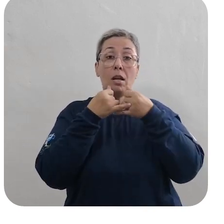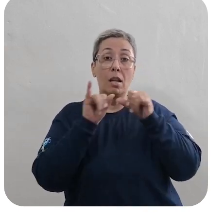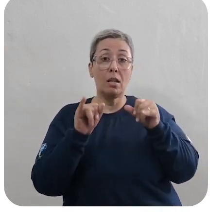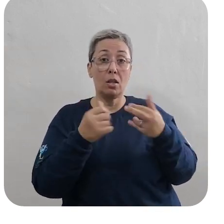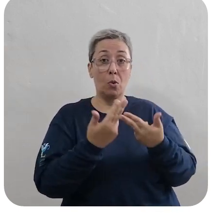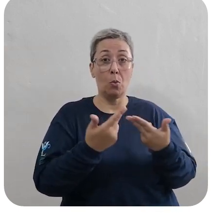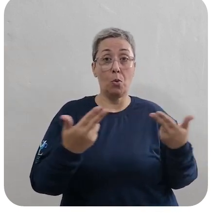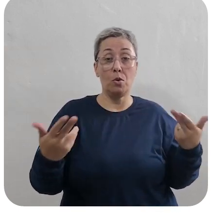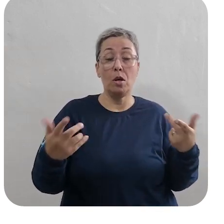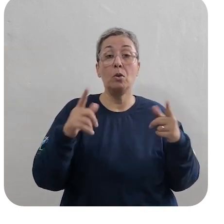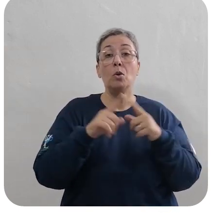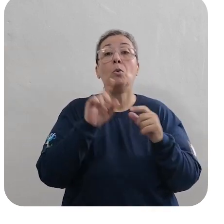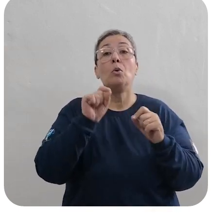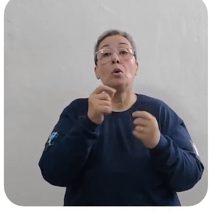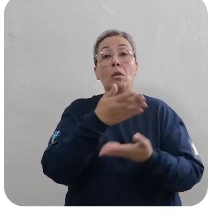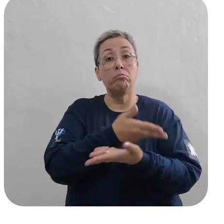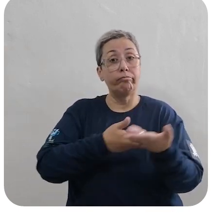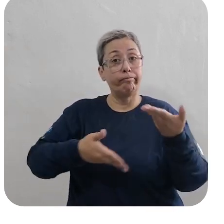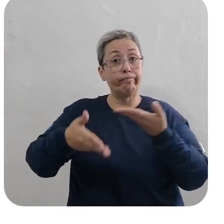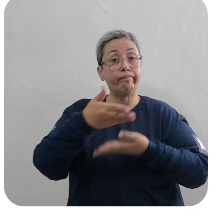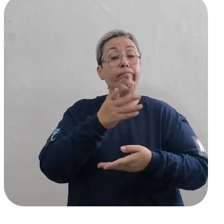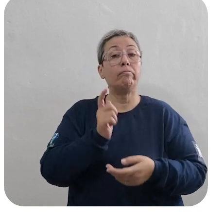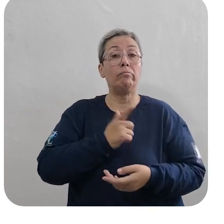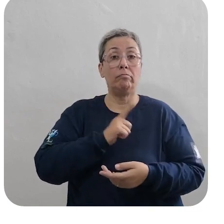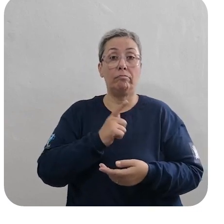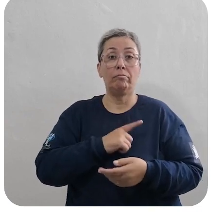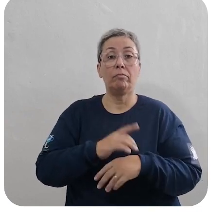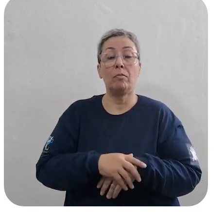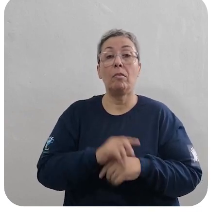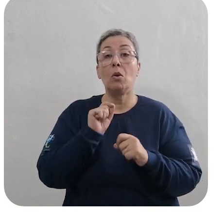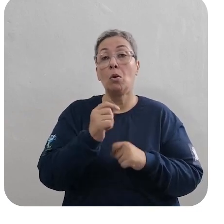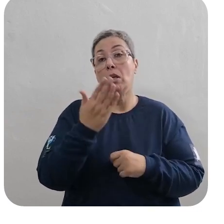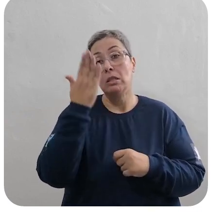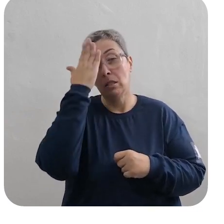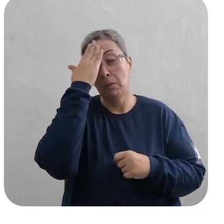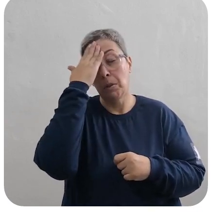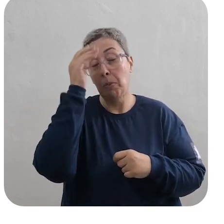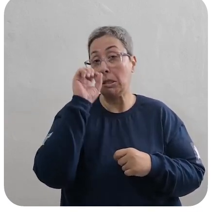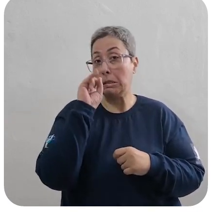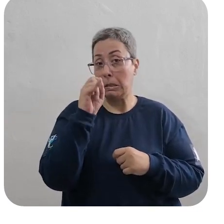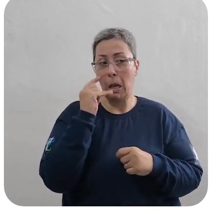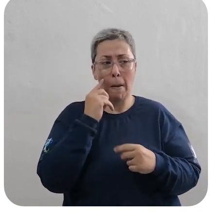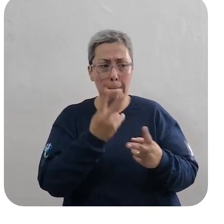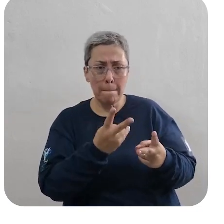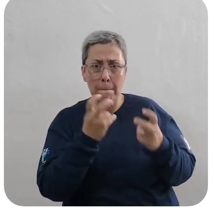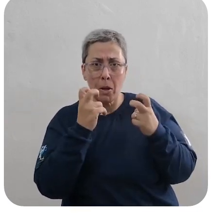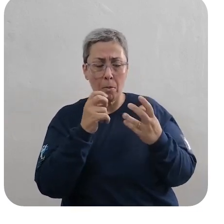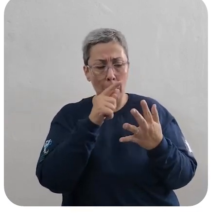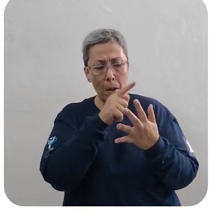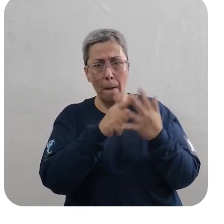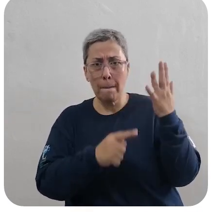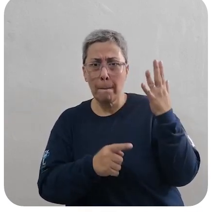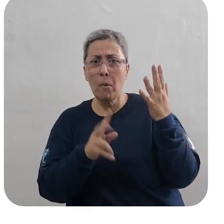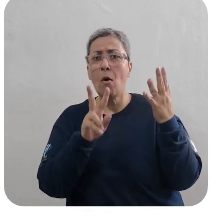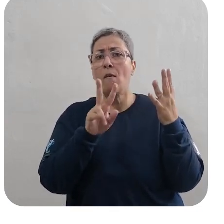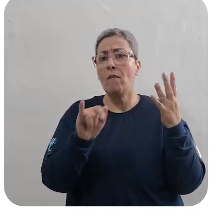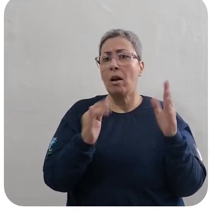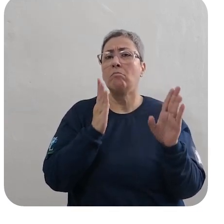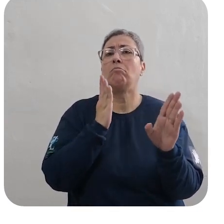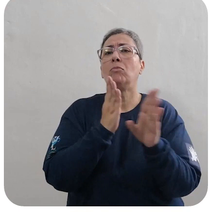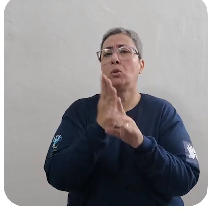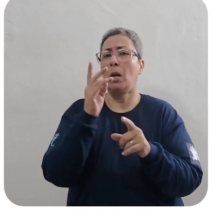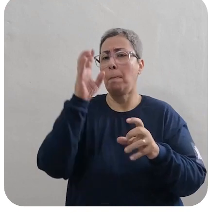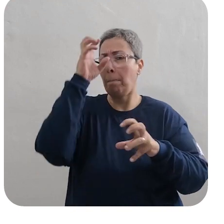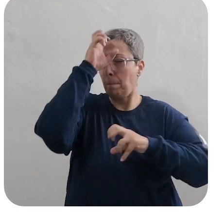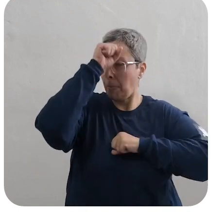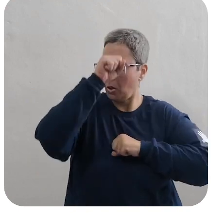energia e etc., com os quais interage. Sabemos que, se olharmos para todos os eixos,